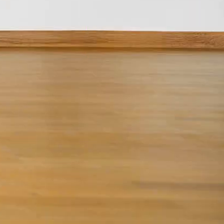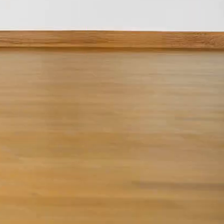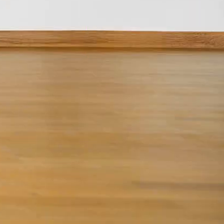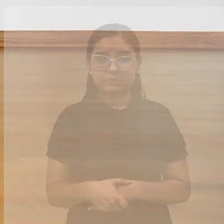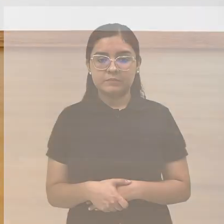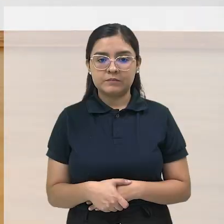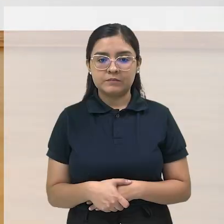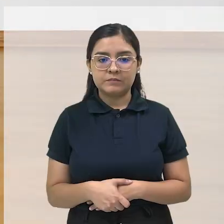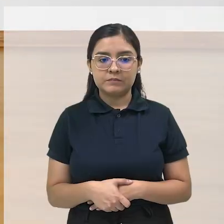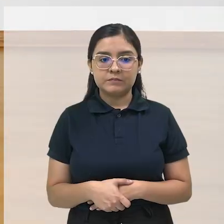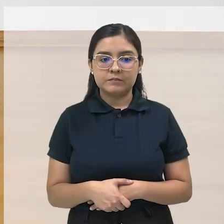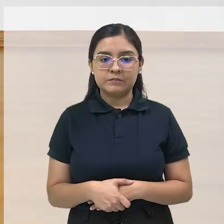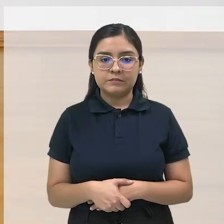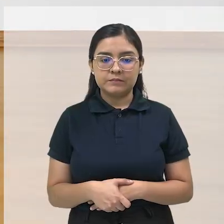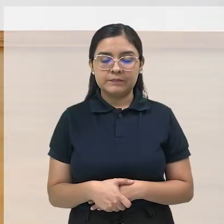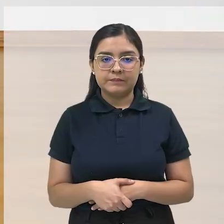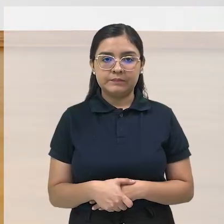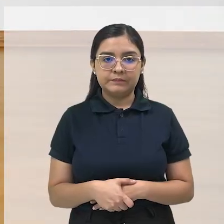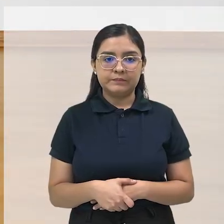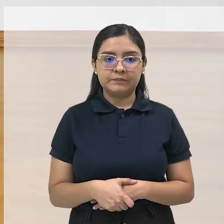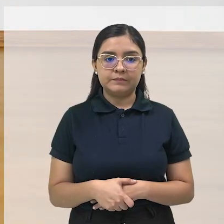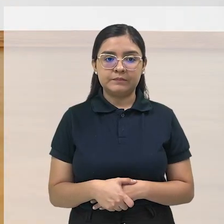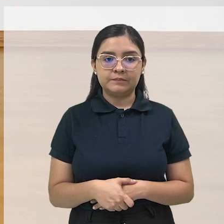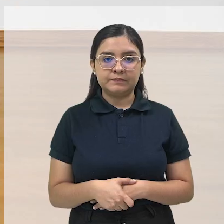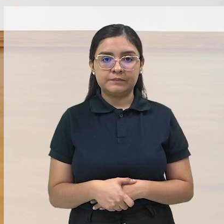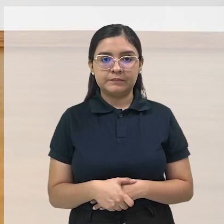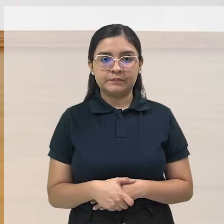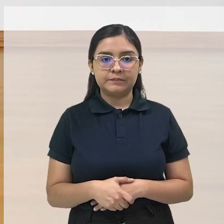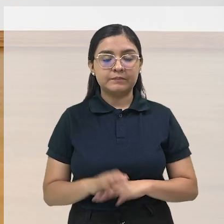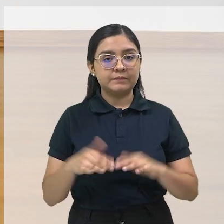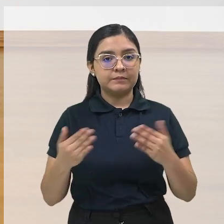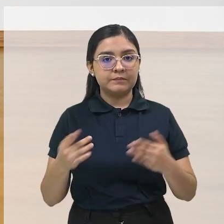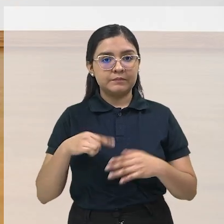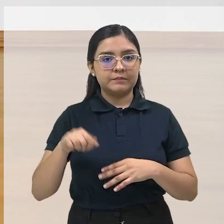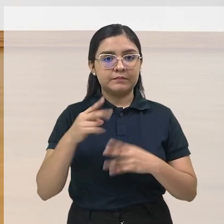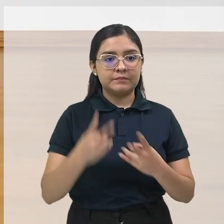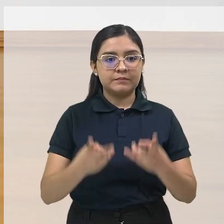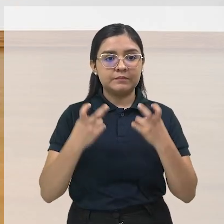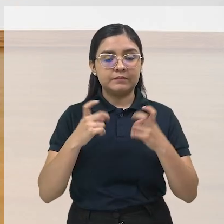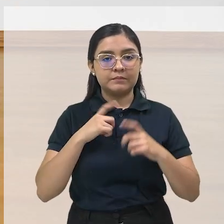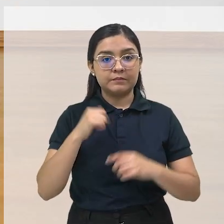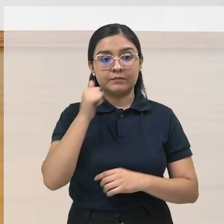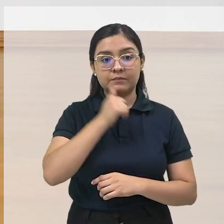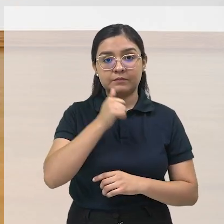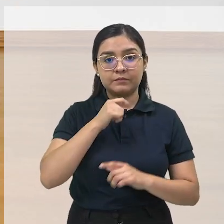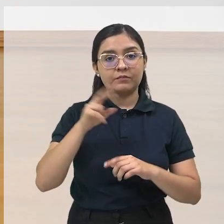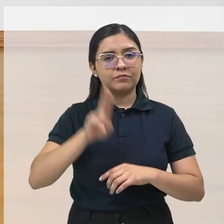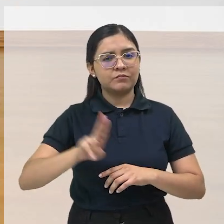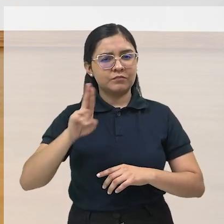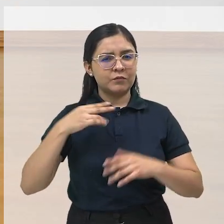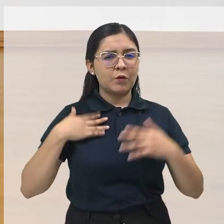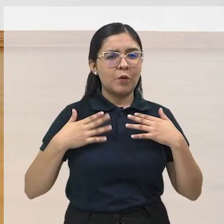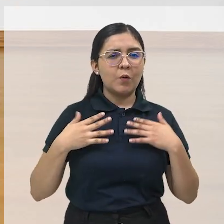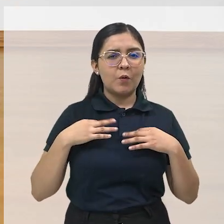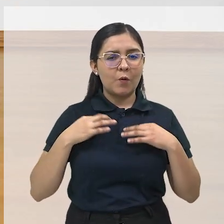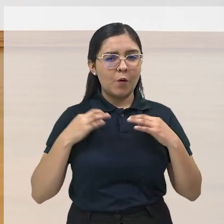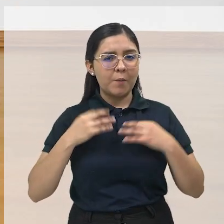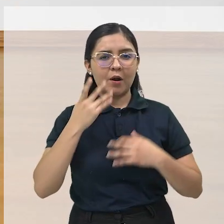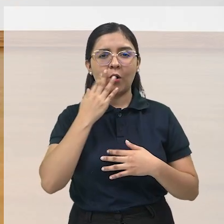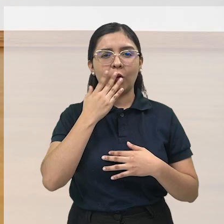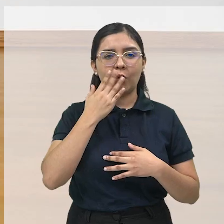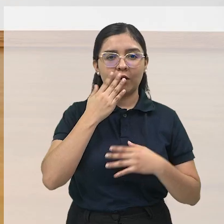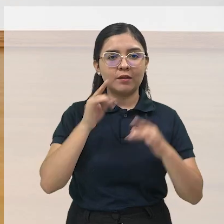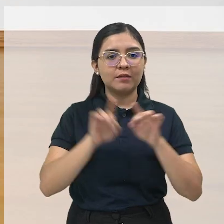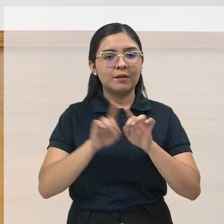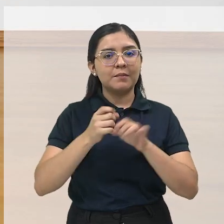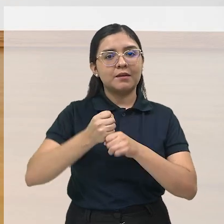Então, vocês perceberam que a nossa passista estava representando, né, algumas movimentações do frevo e estava utilizando roupas bem coloridas e